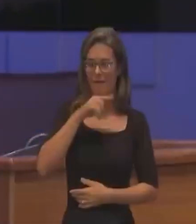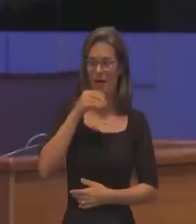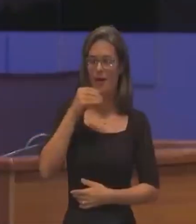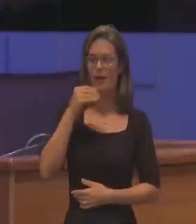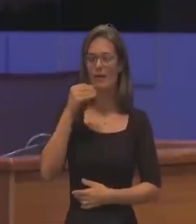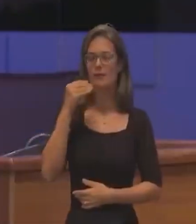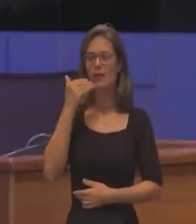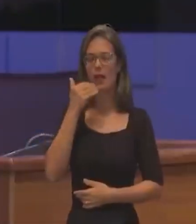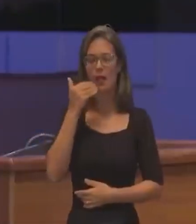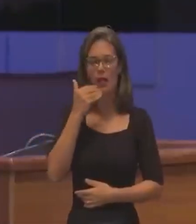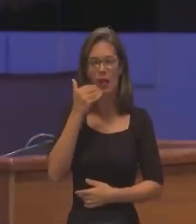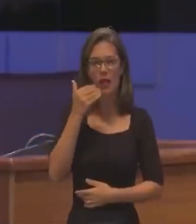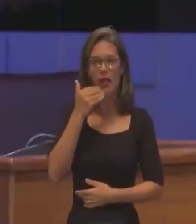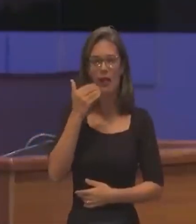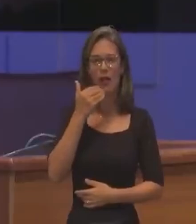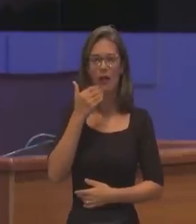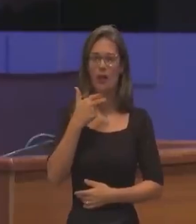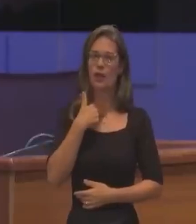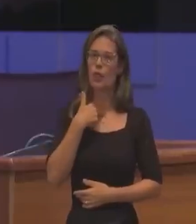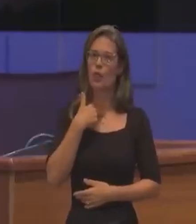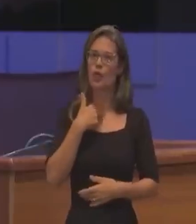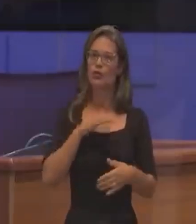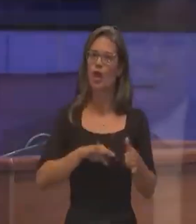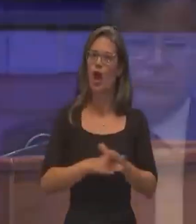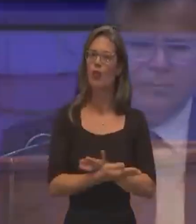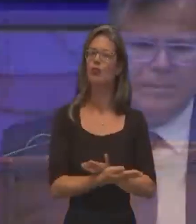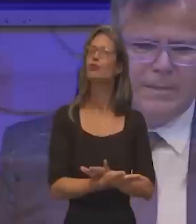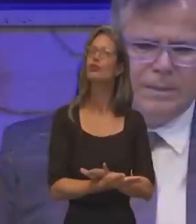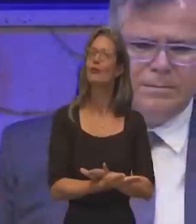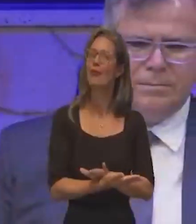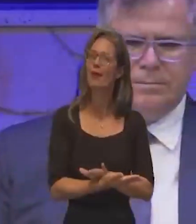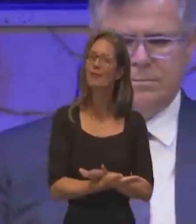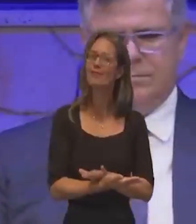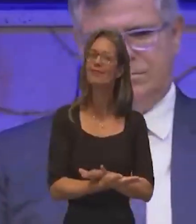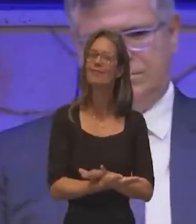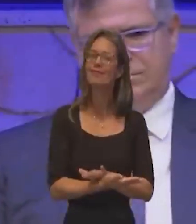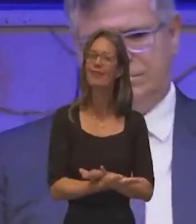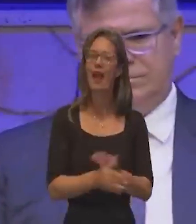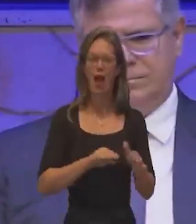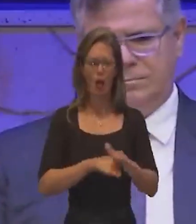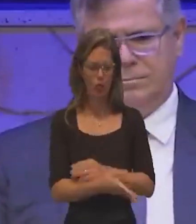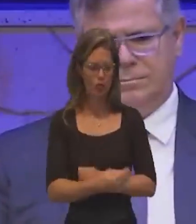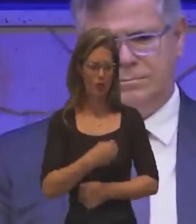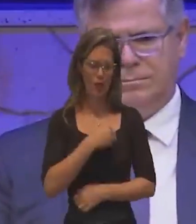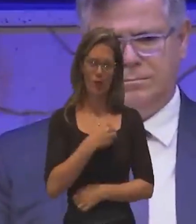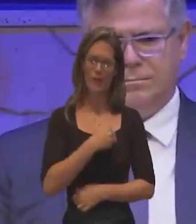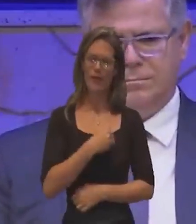nos acostumamos e permitimos que essas falhas ou os pecados